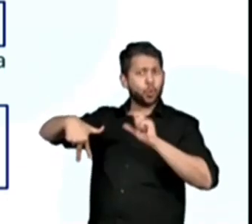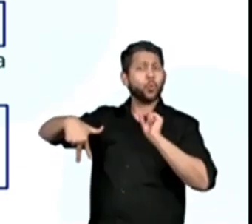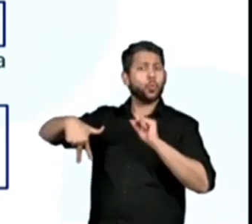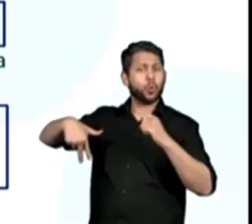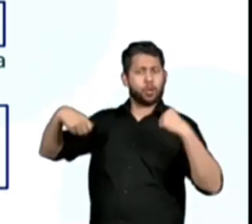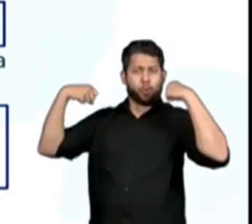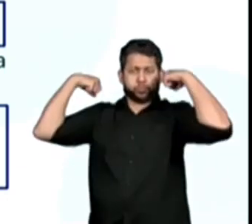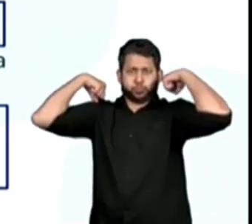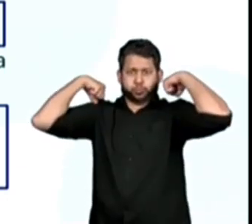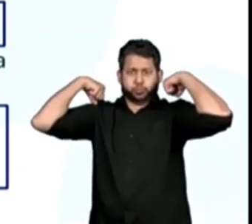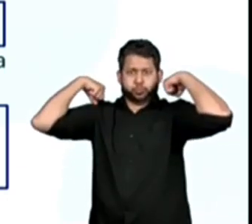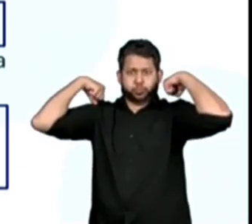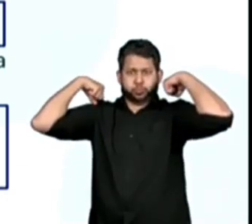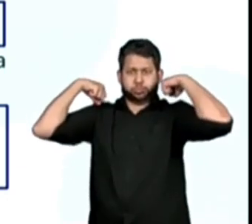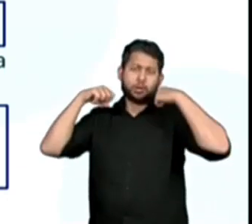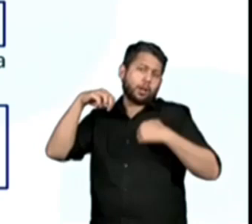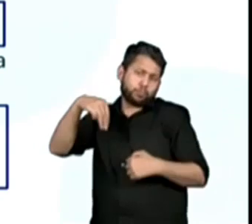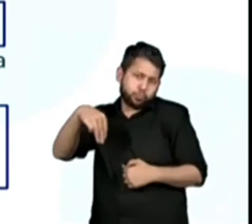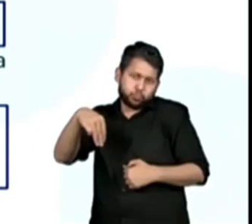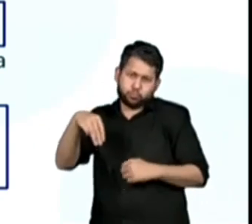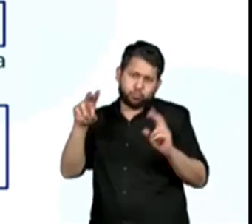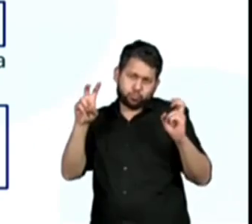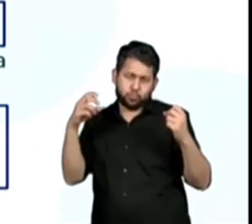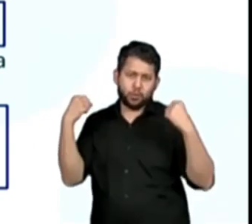musculoso, vou colocar só o M para a gente lembrar.